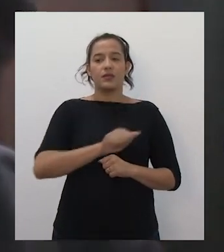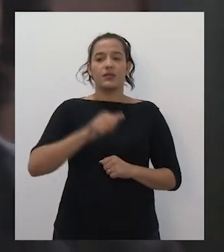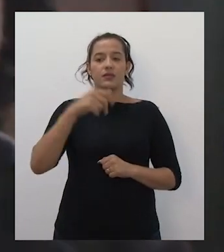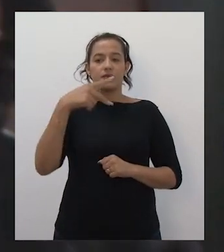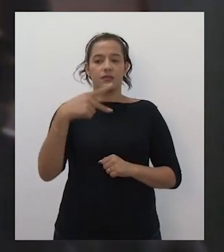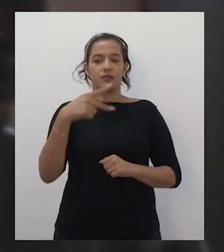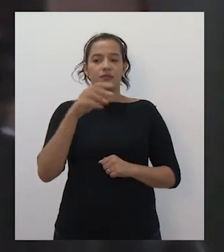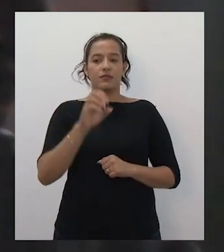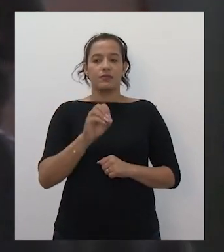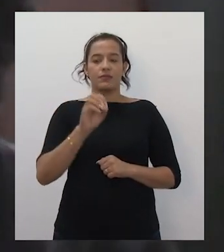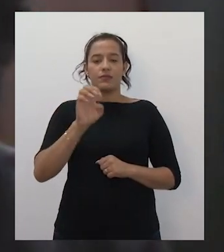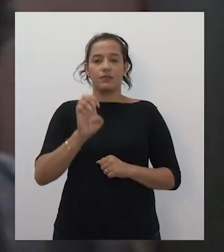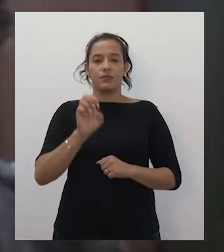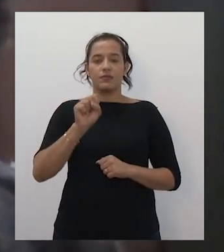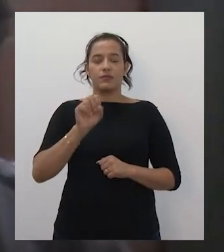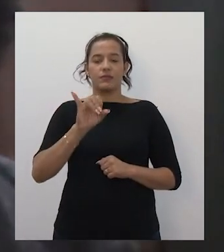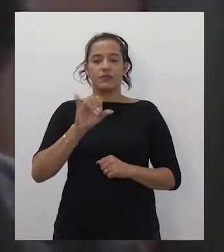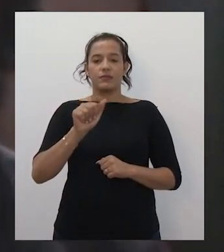poesias